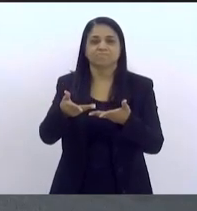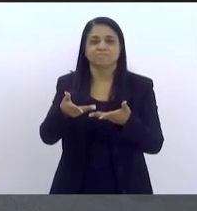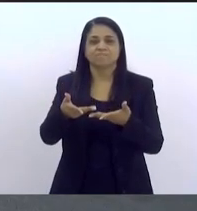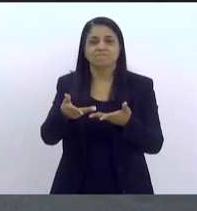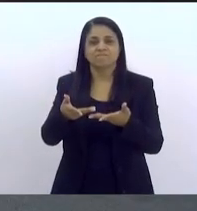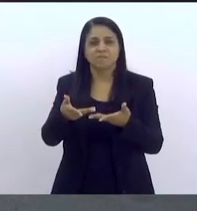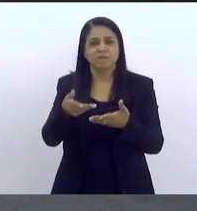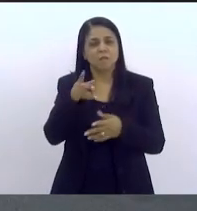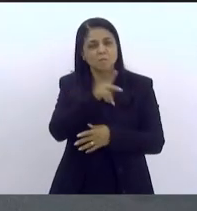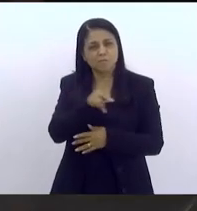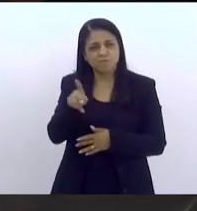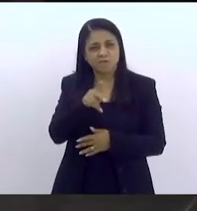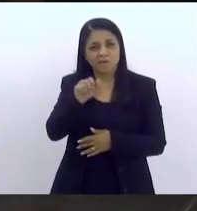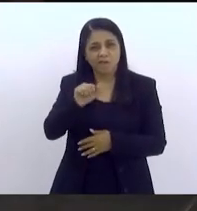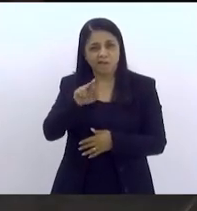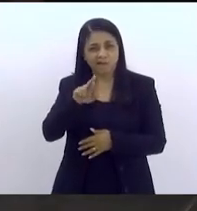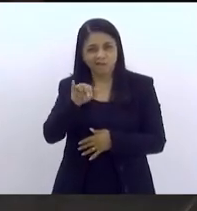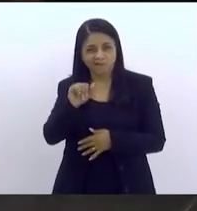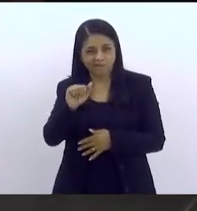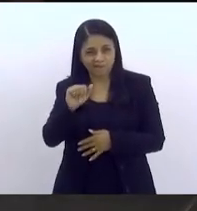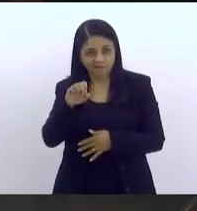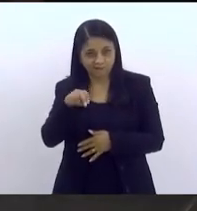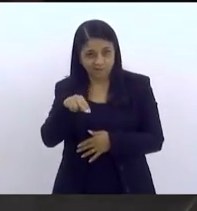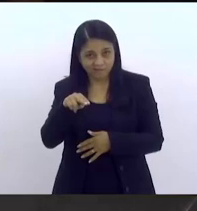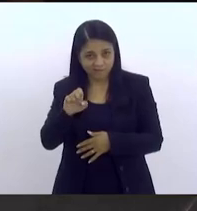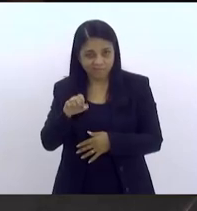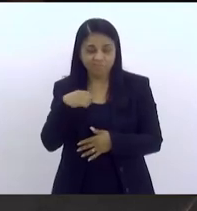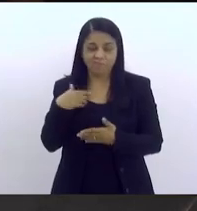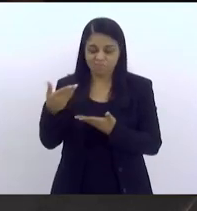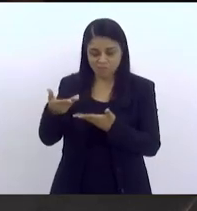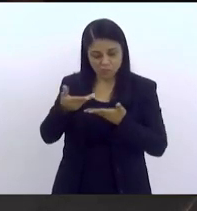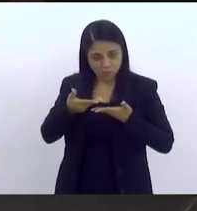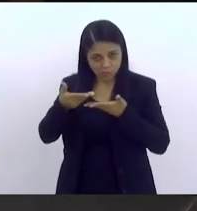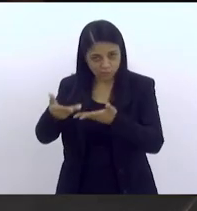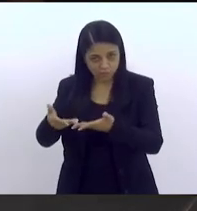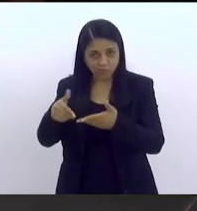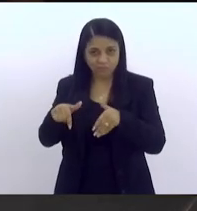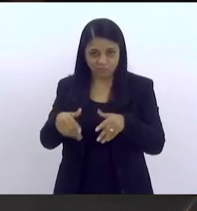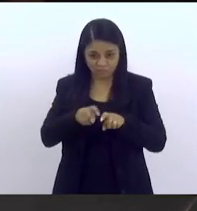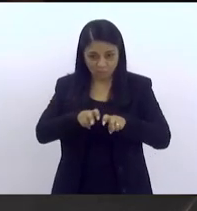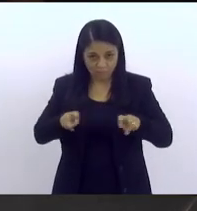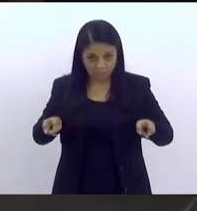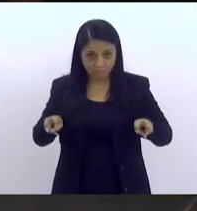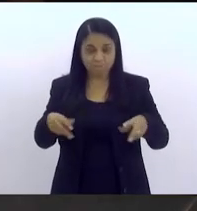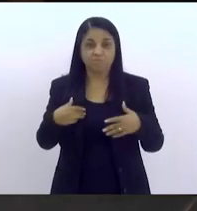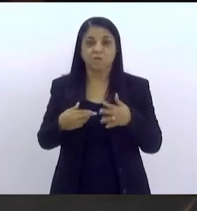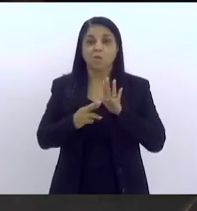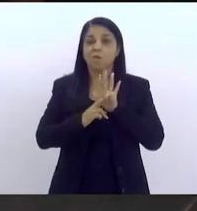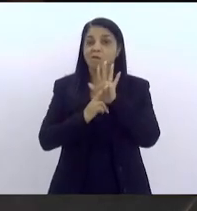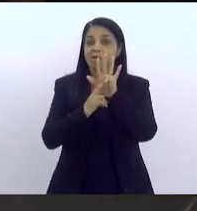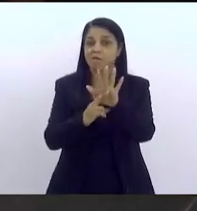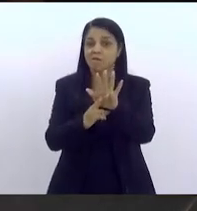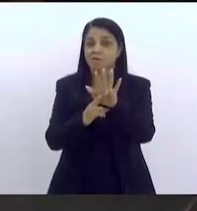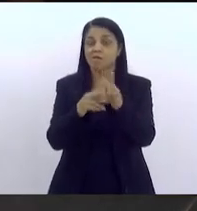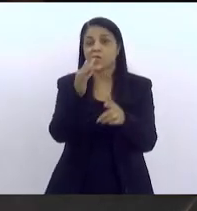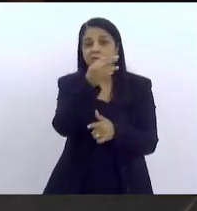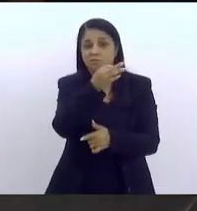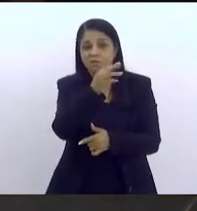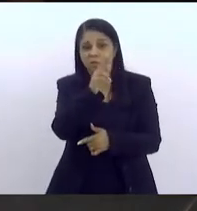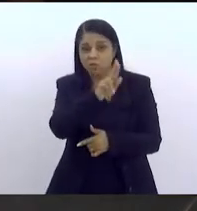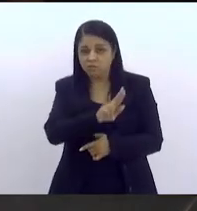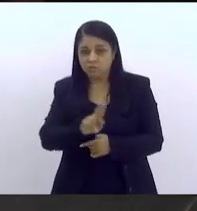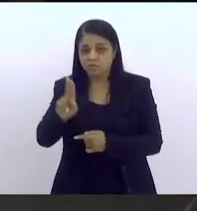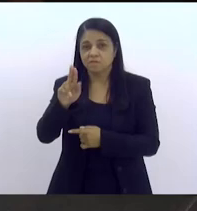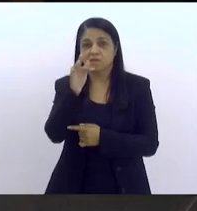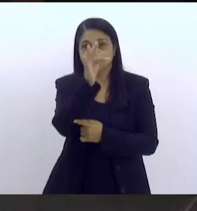da professora Ariane né que eu estou aqui eu tô representando a Universidade Federal Rural